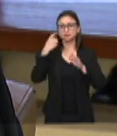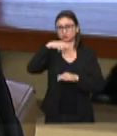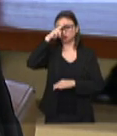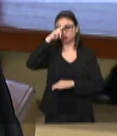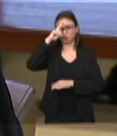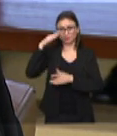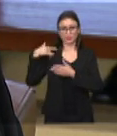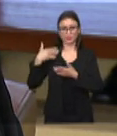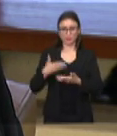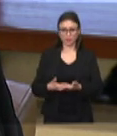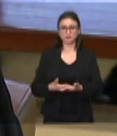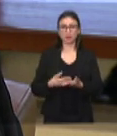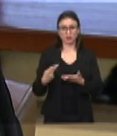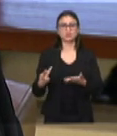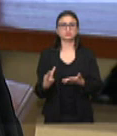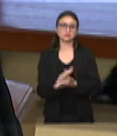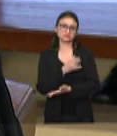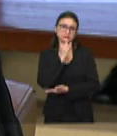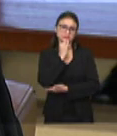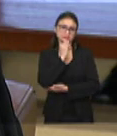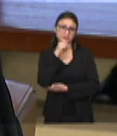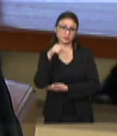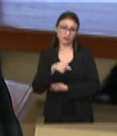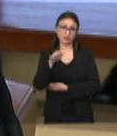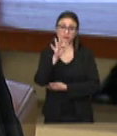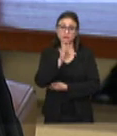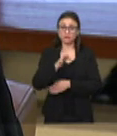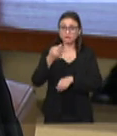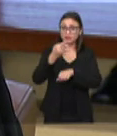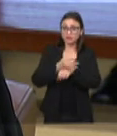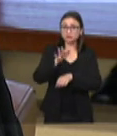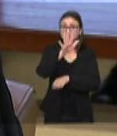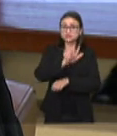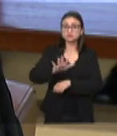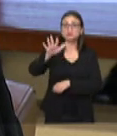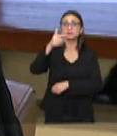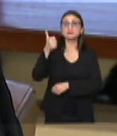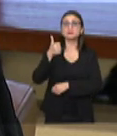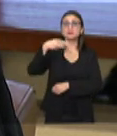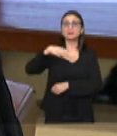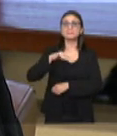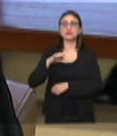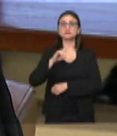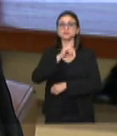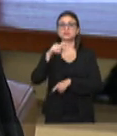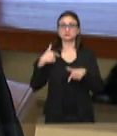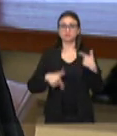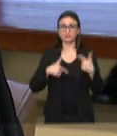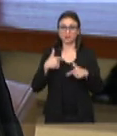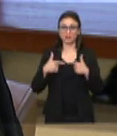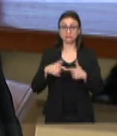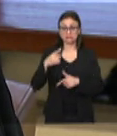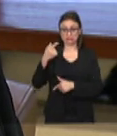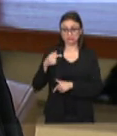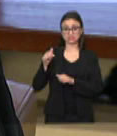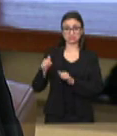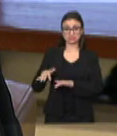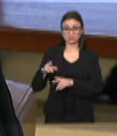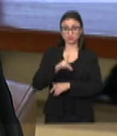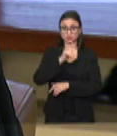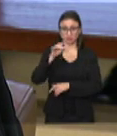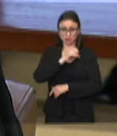históricos. É o que ocorre, por exemplo, com os feriados nacionais de 1º de maio, Dia do Trabalho, 7 de setembro,